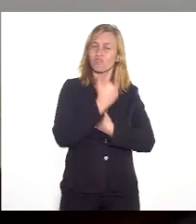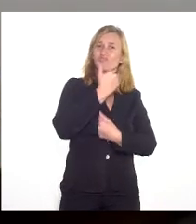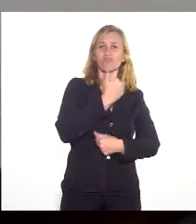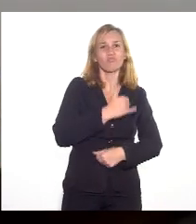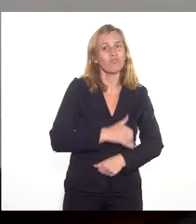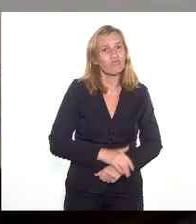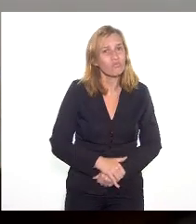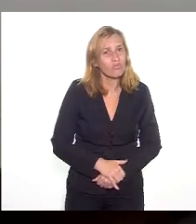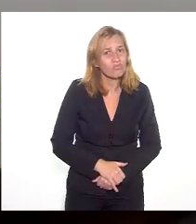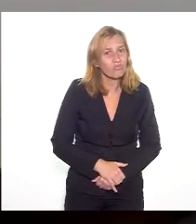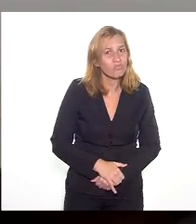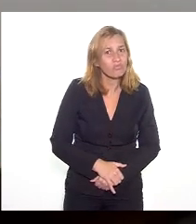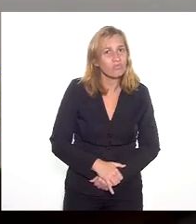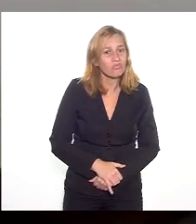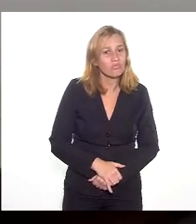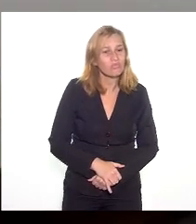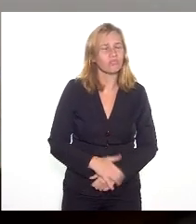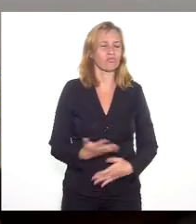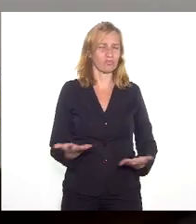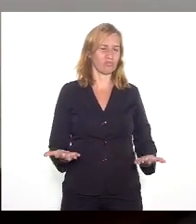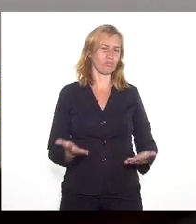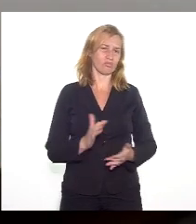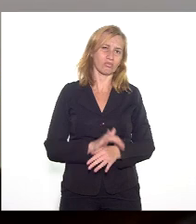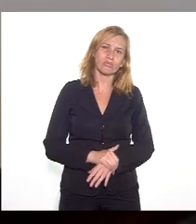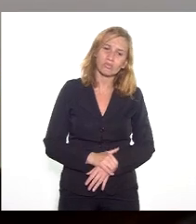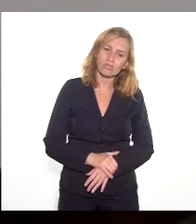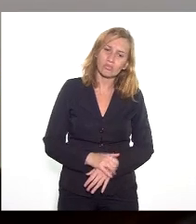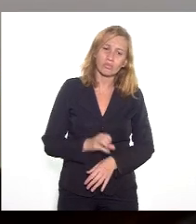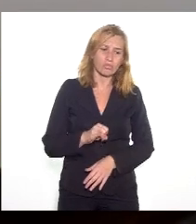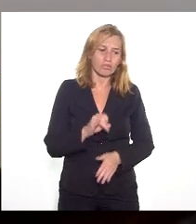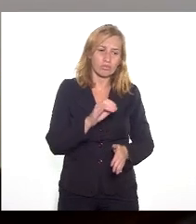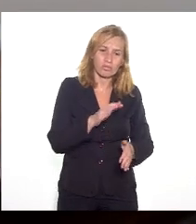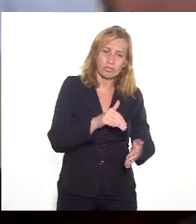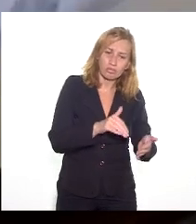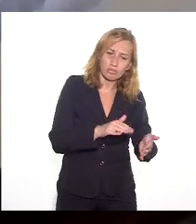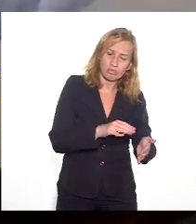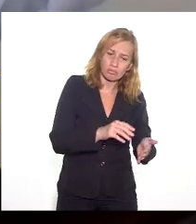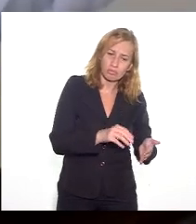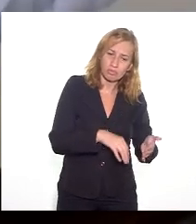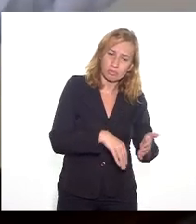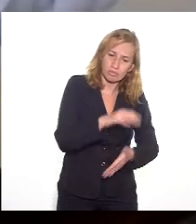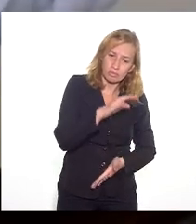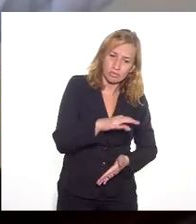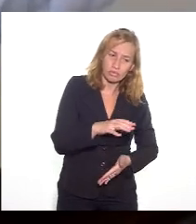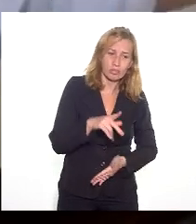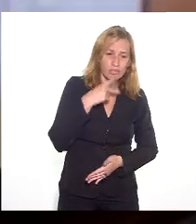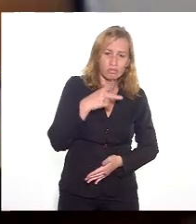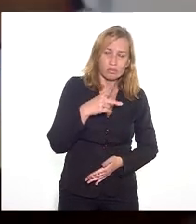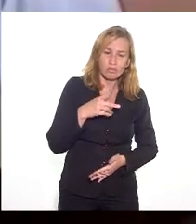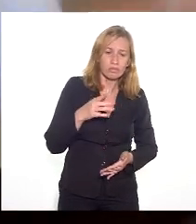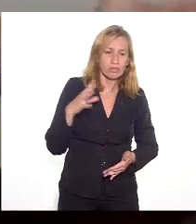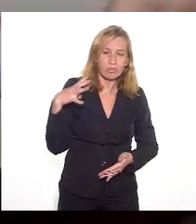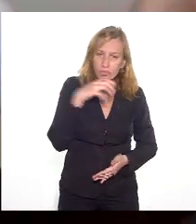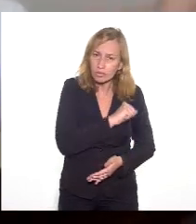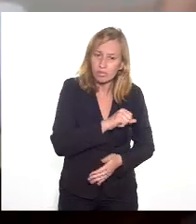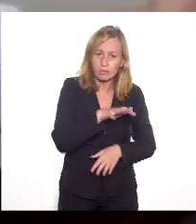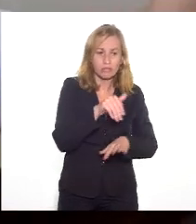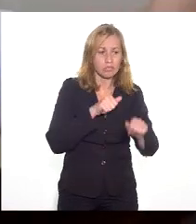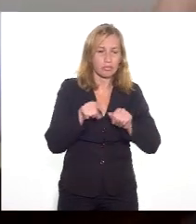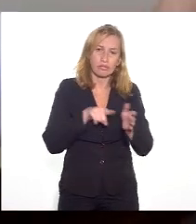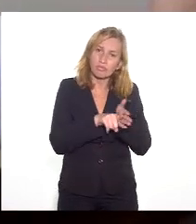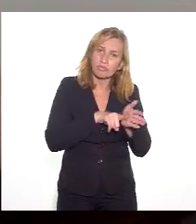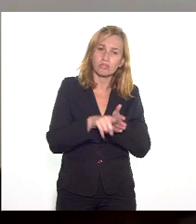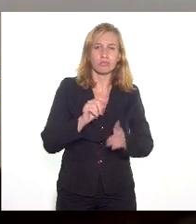ato contínuo é exonerado. Ora essa, que se fosse para exonerar, que abrisse um procedimento logo investigativo, não chamasse ninguém para se